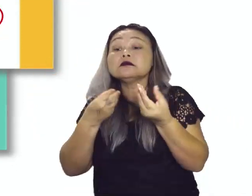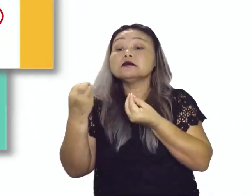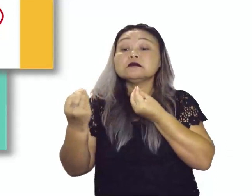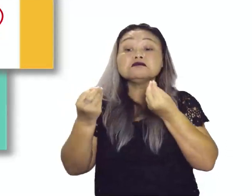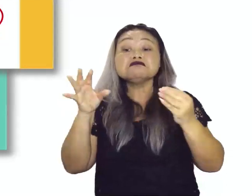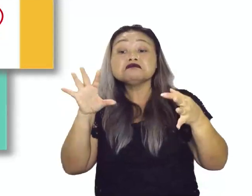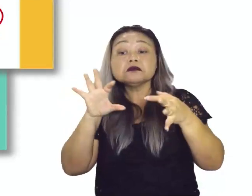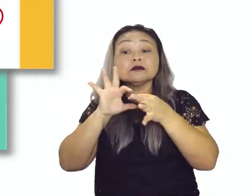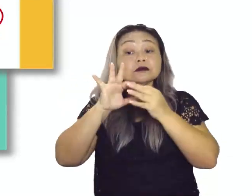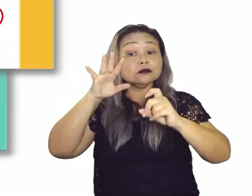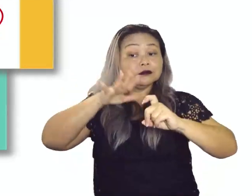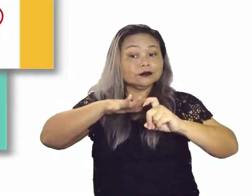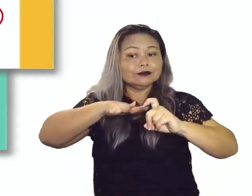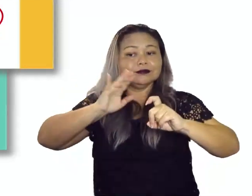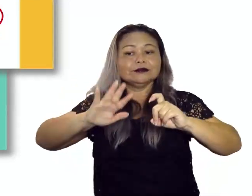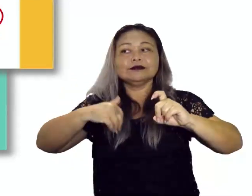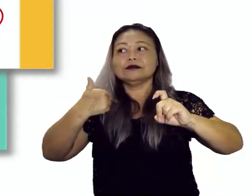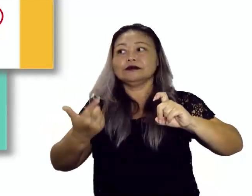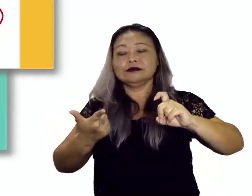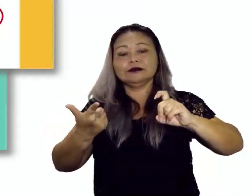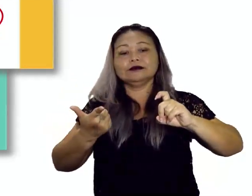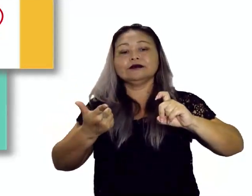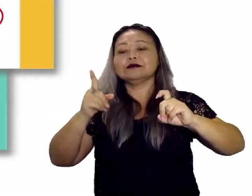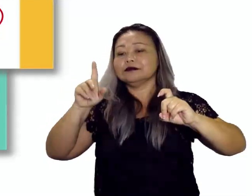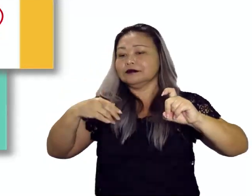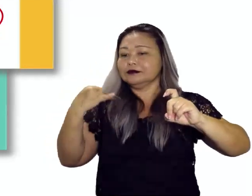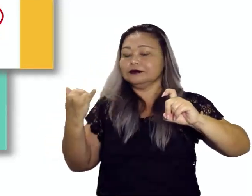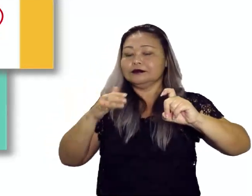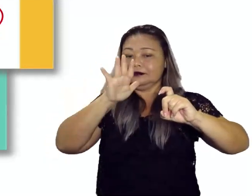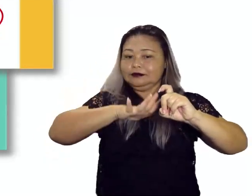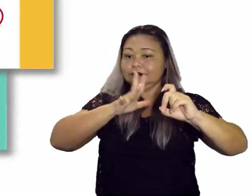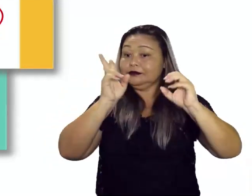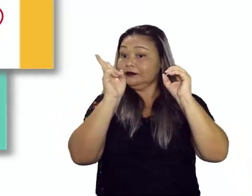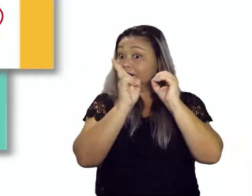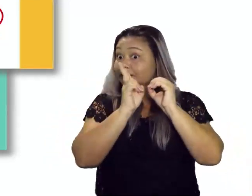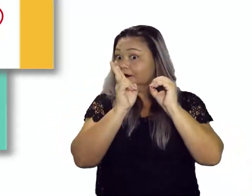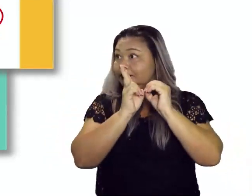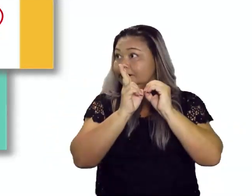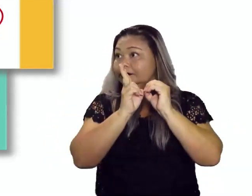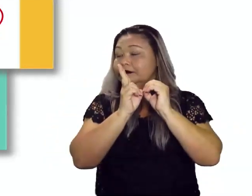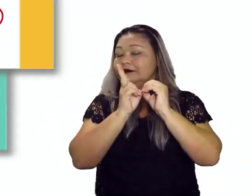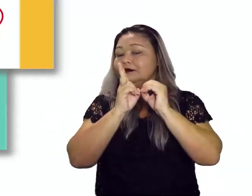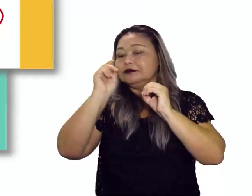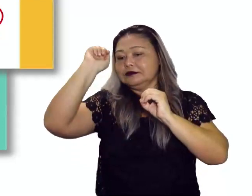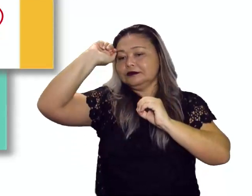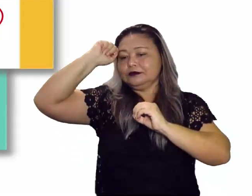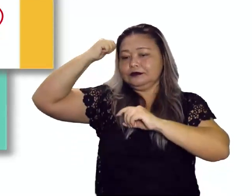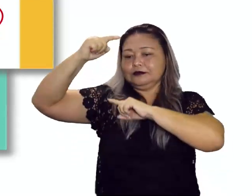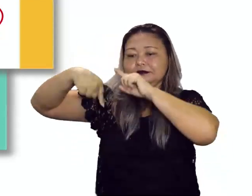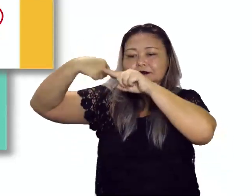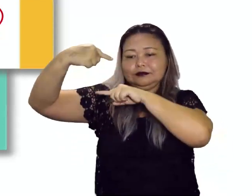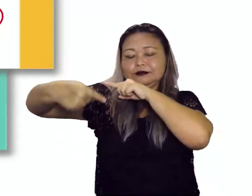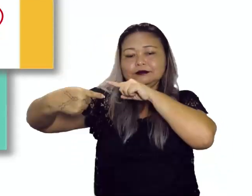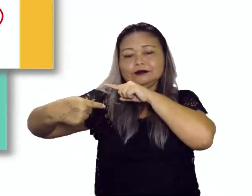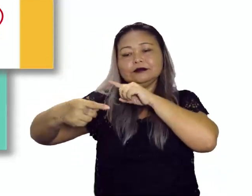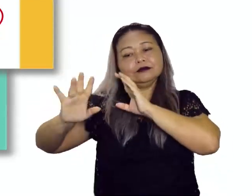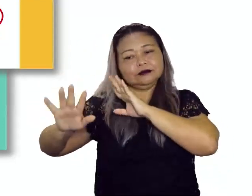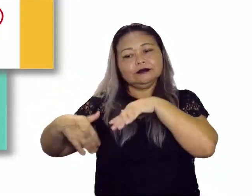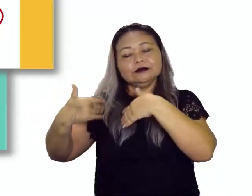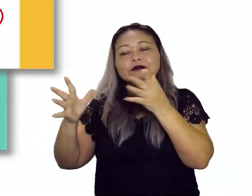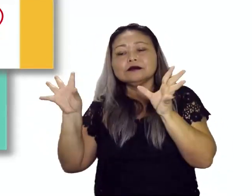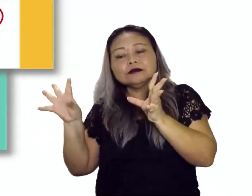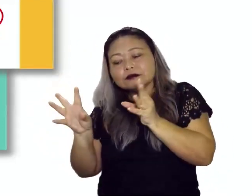atualidade. E importante aqui, ó, mitos indígenas e afrodescendentes. Claro que é só